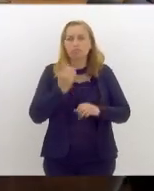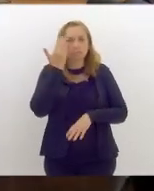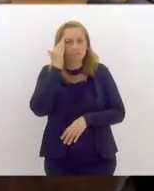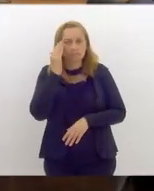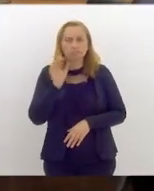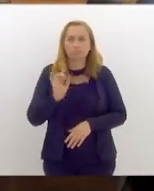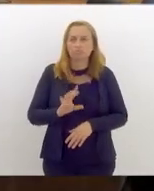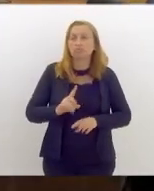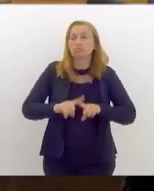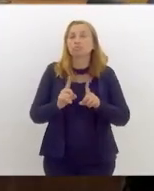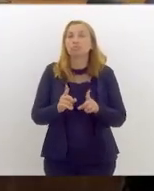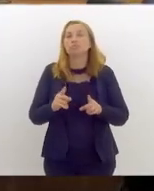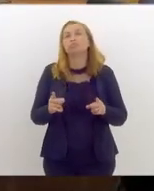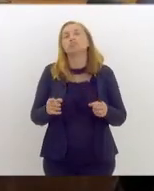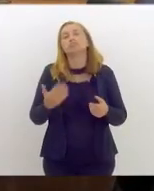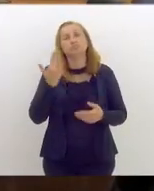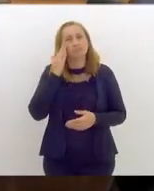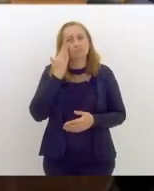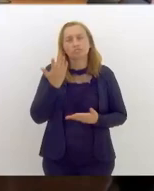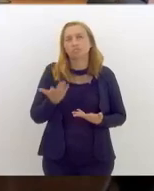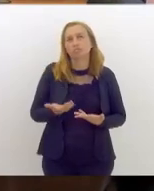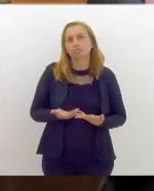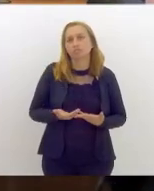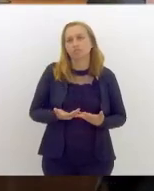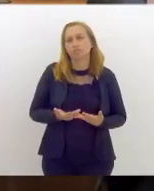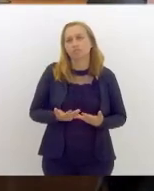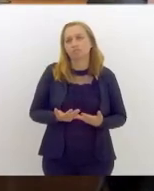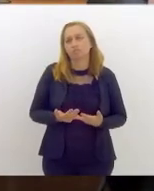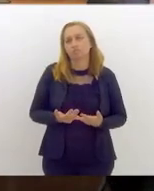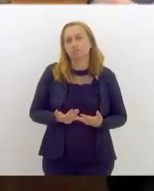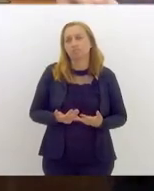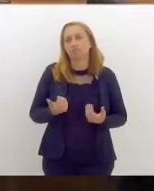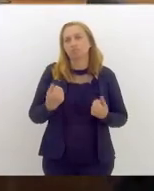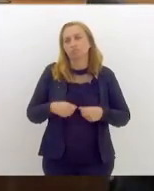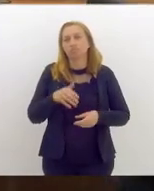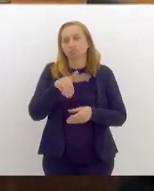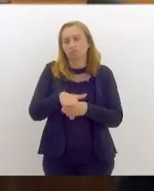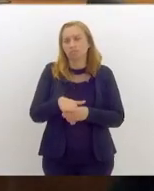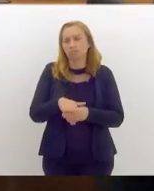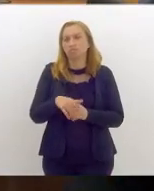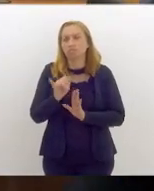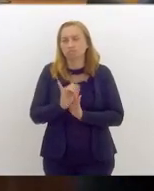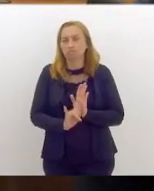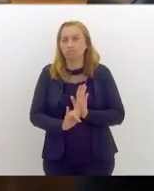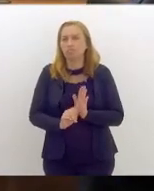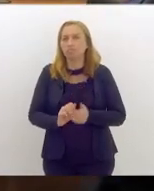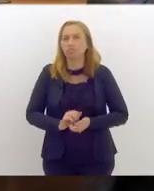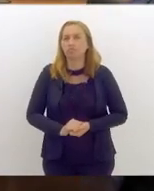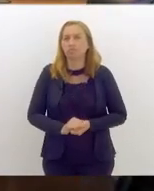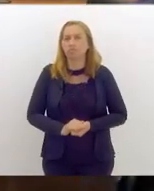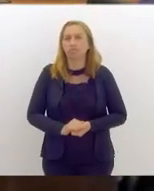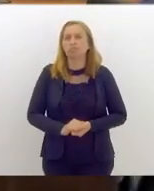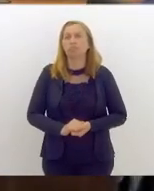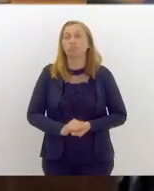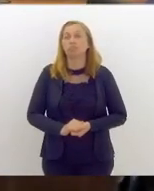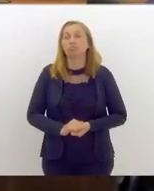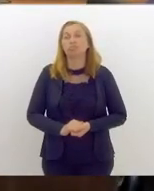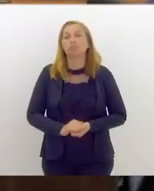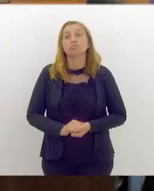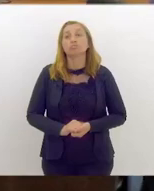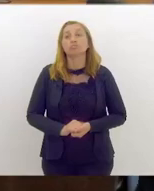entendimento mas a gente entende que é tem que votar o relatório vamos voltar